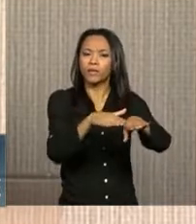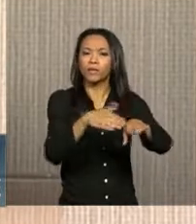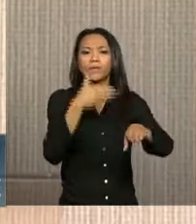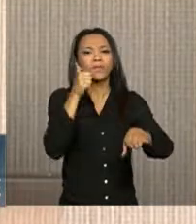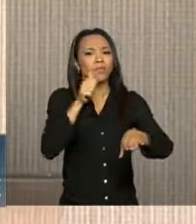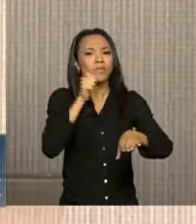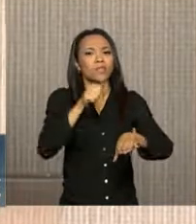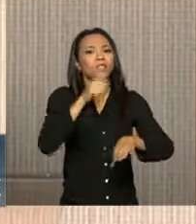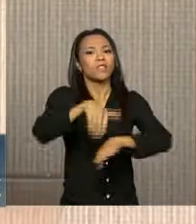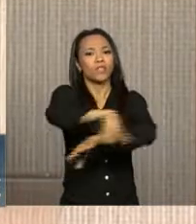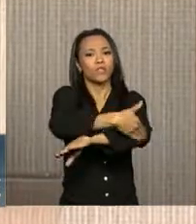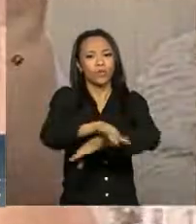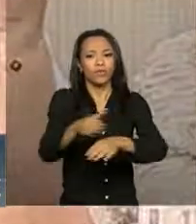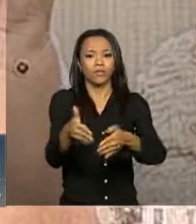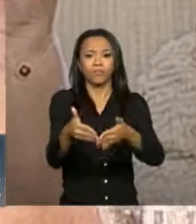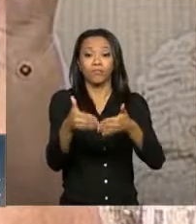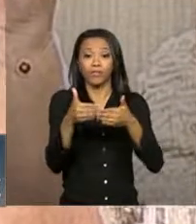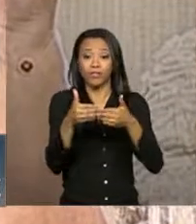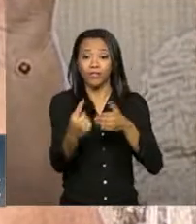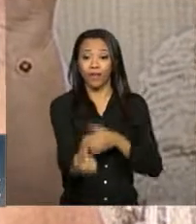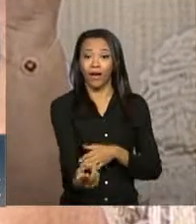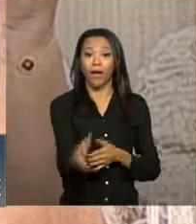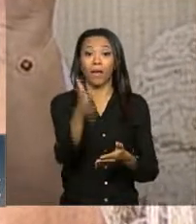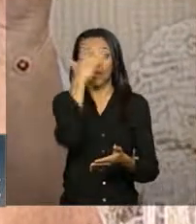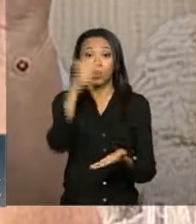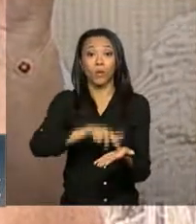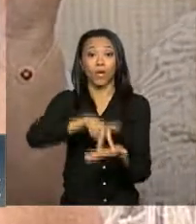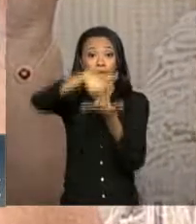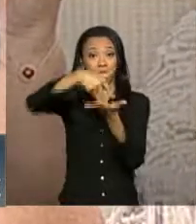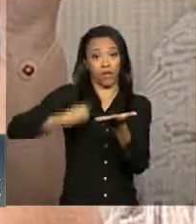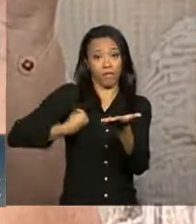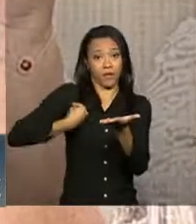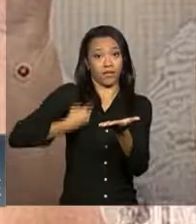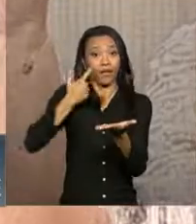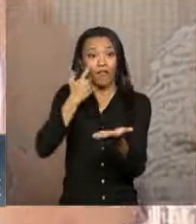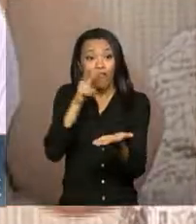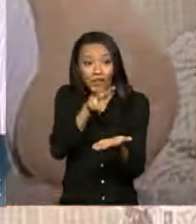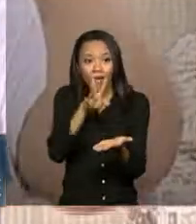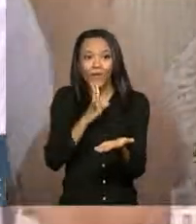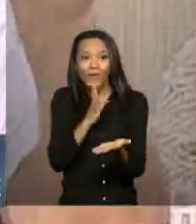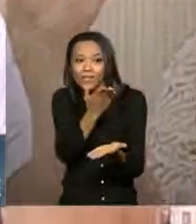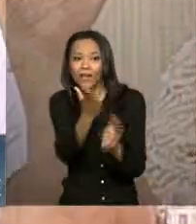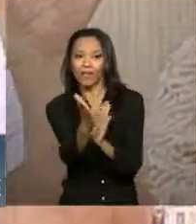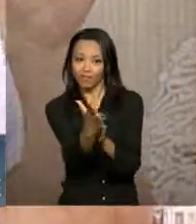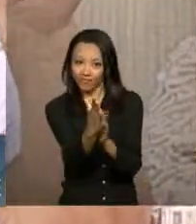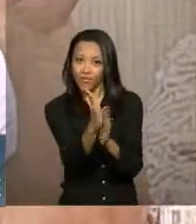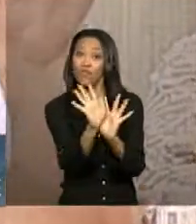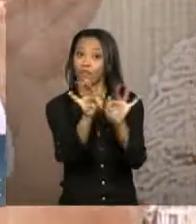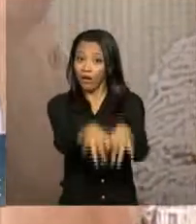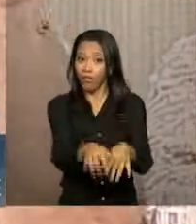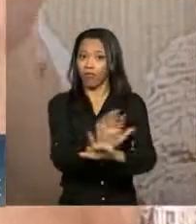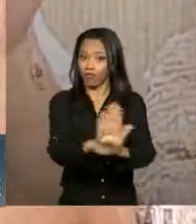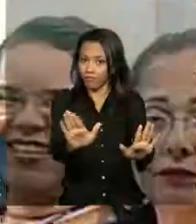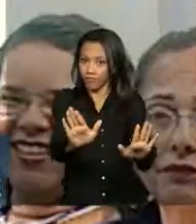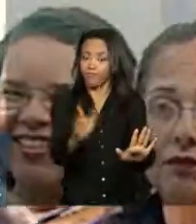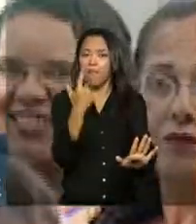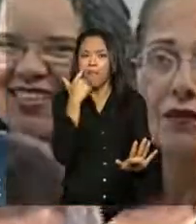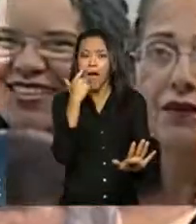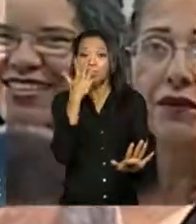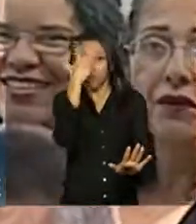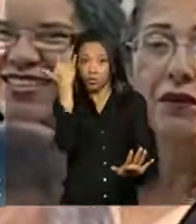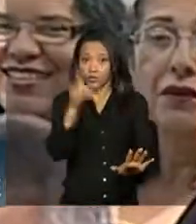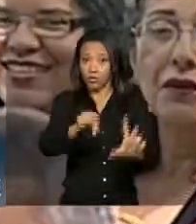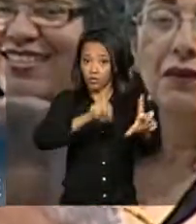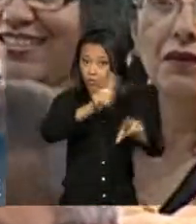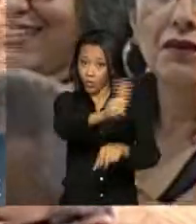humana silva já tá pra gente quem estiver presente isto aí a gente aplaude no final certo mas vamos ficando dp